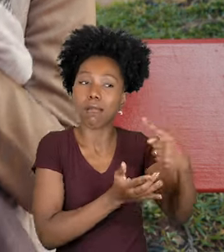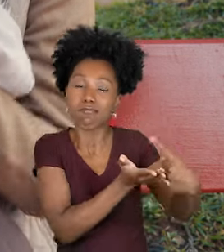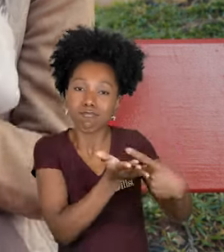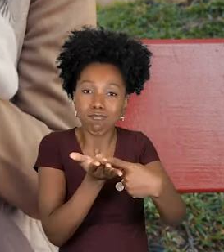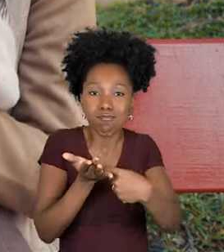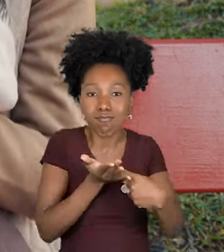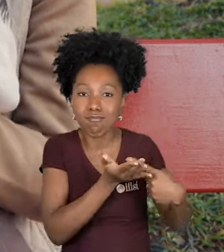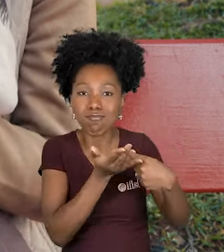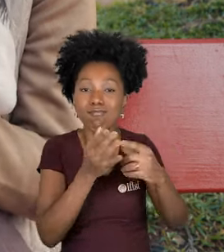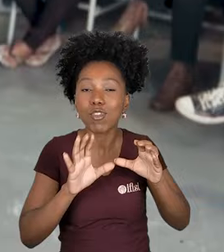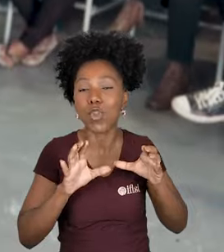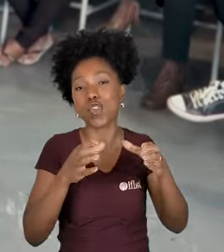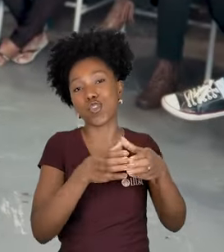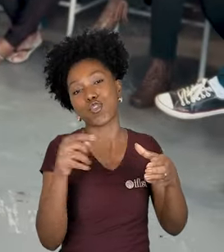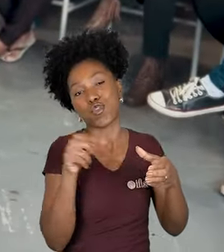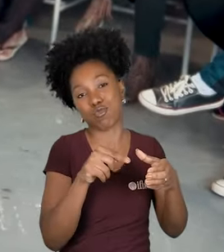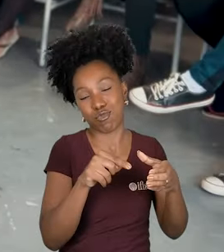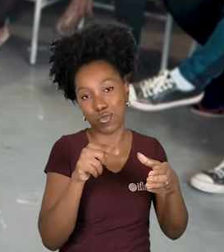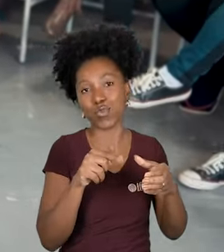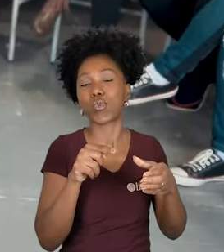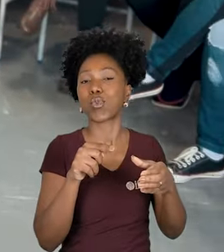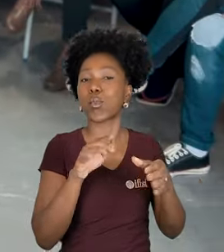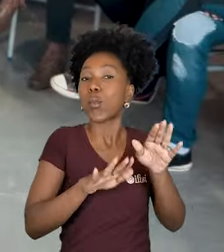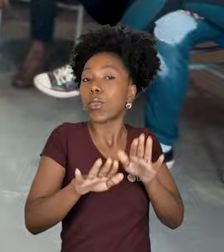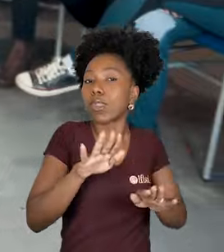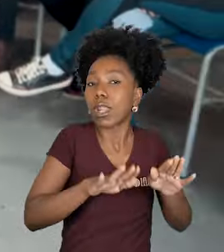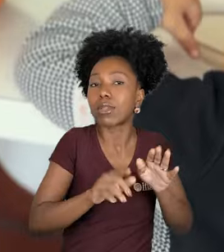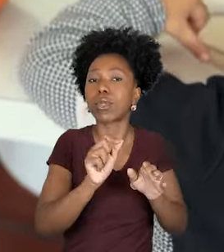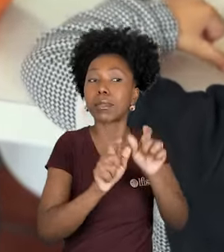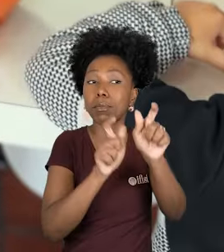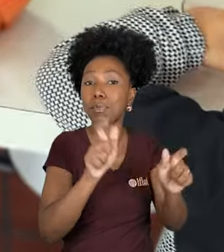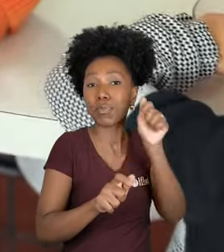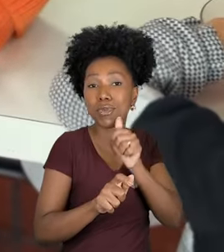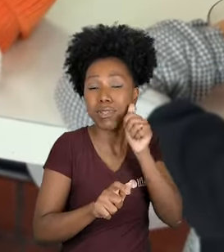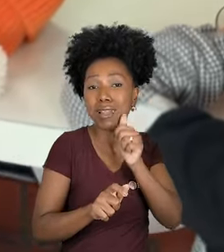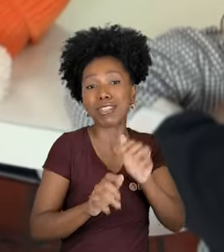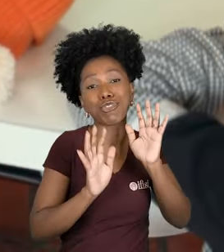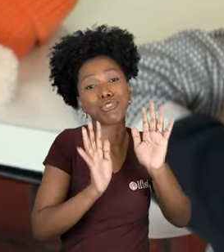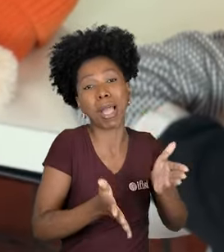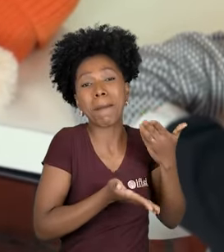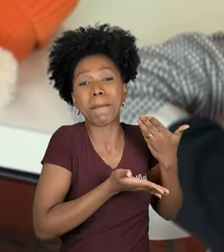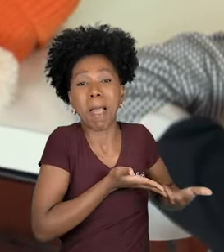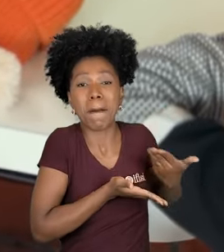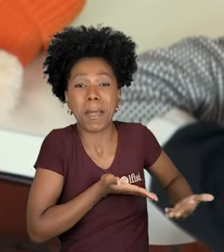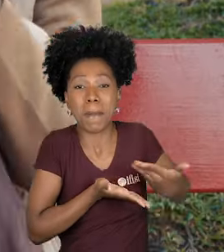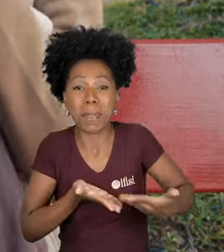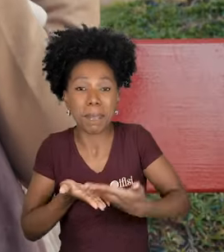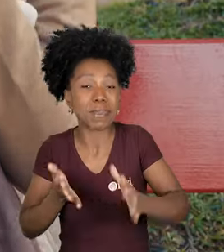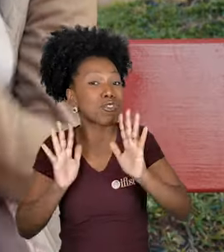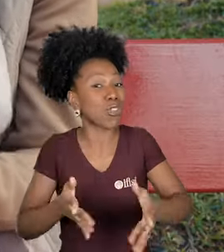as pactuações coletivas, com sempre o cuidado de saber que eram mulheres que já tinham perdido muito, que